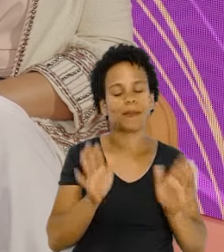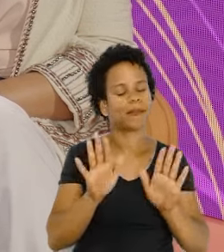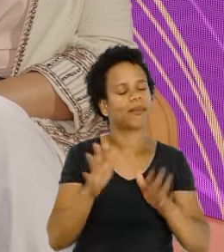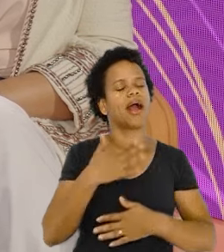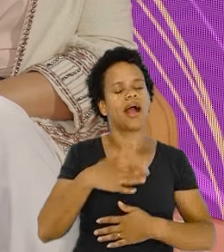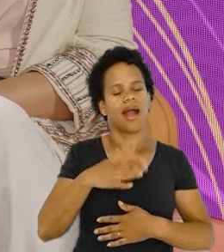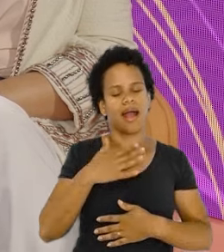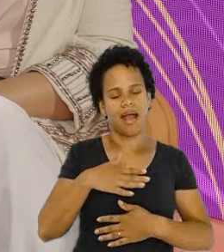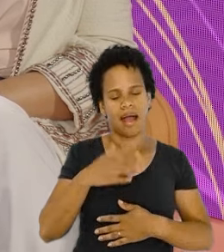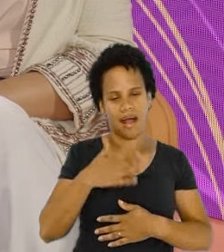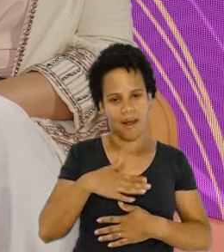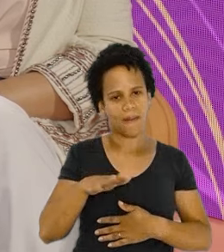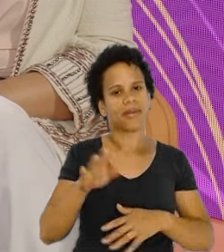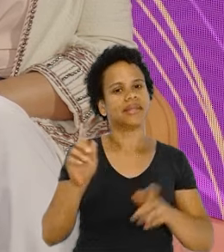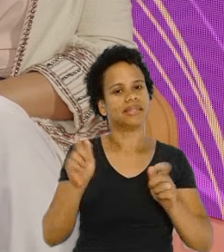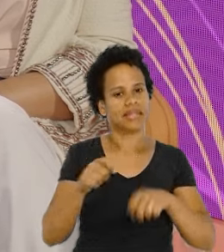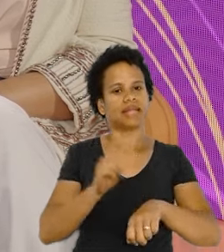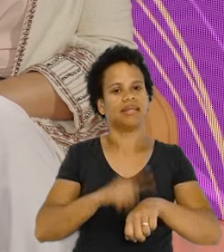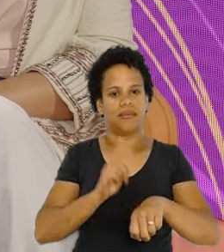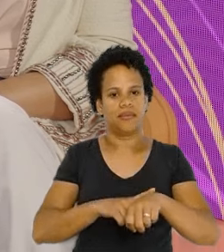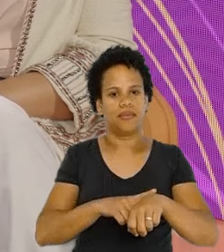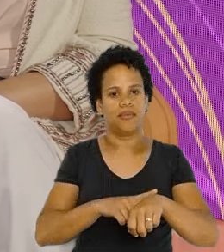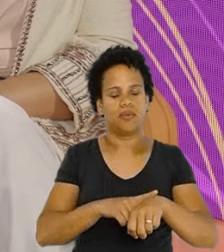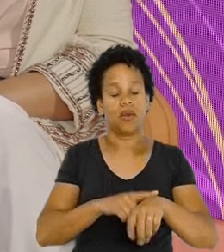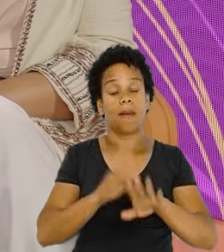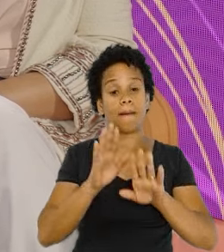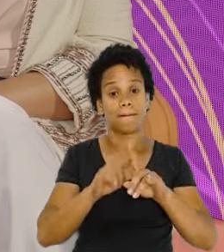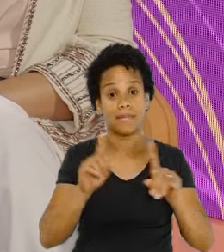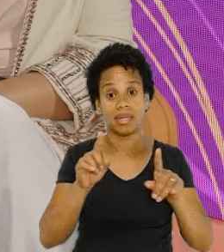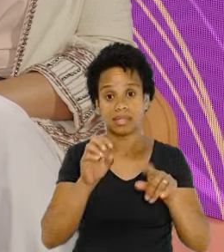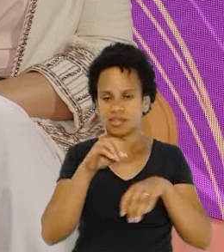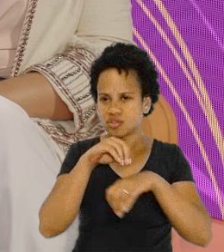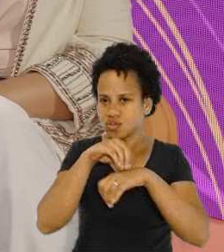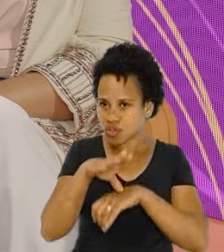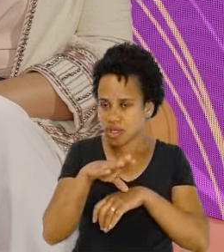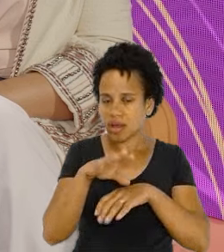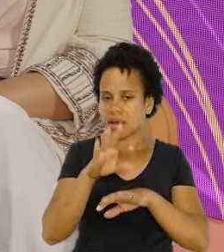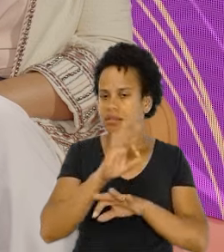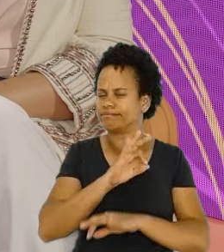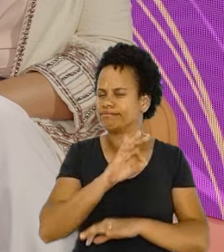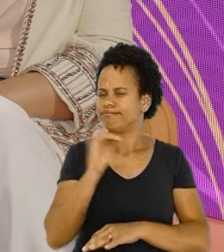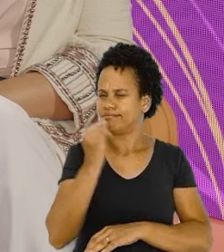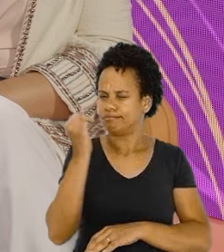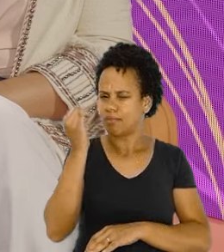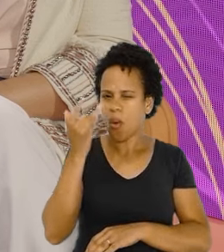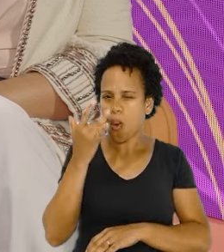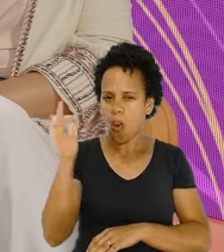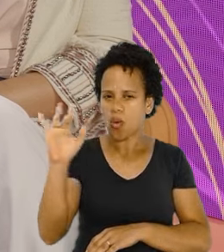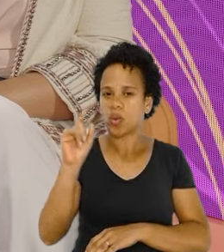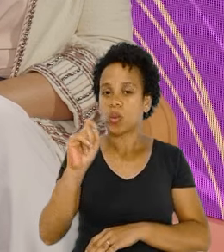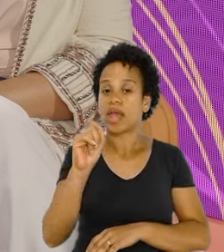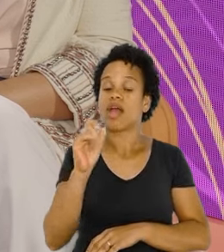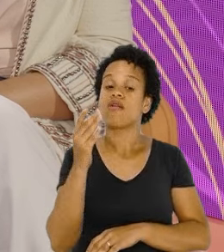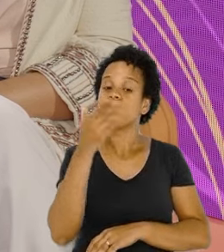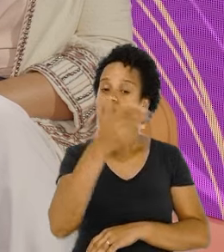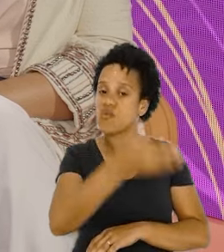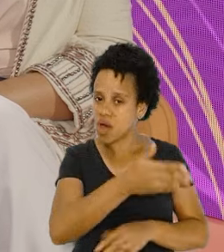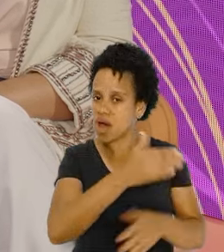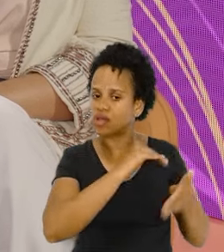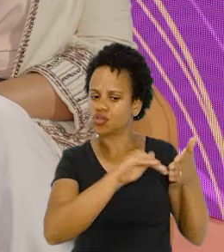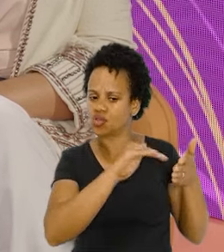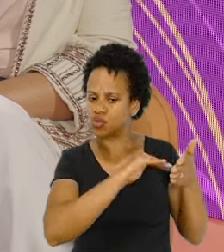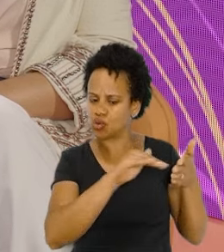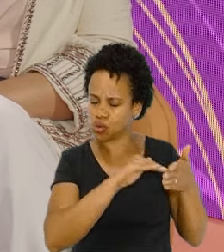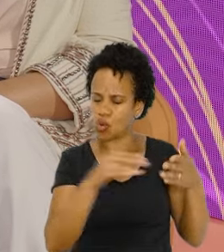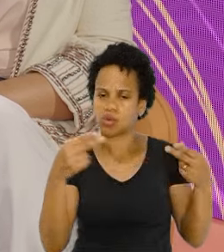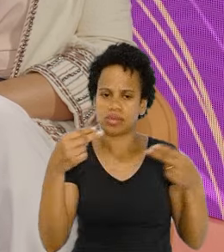calma dá tempo só que assim se eu puder te dar uma dica de ouro bate no escritório do sebrai